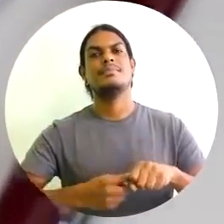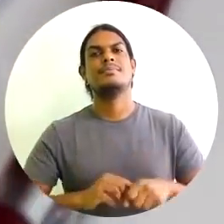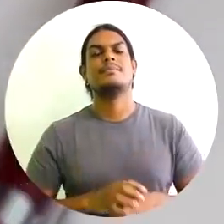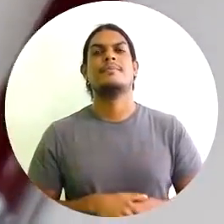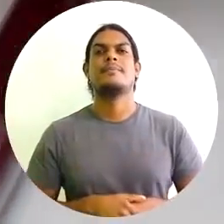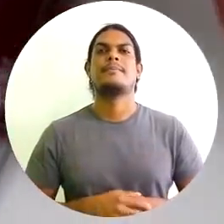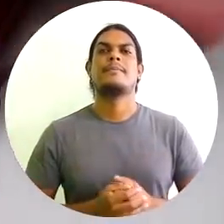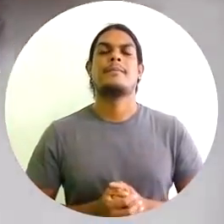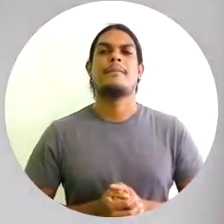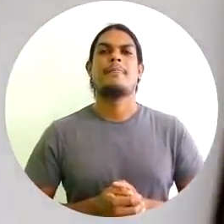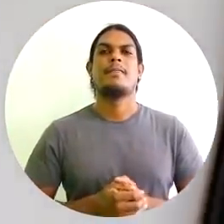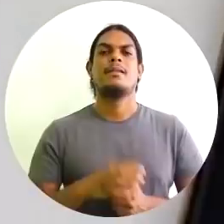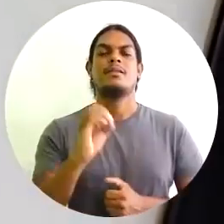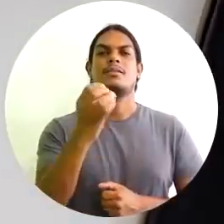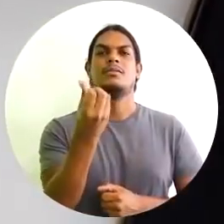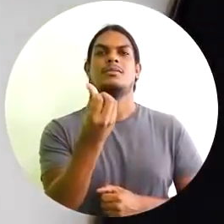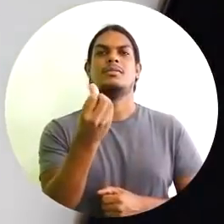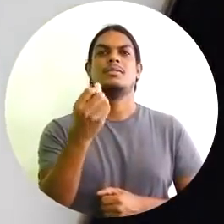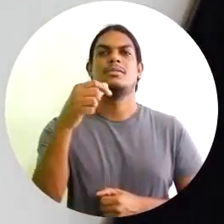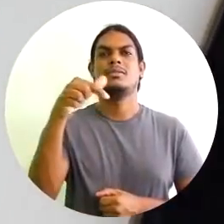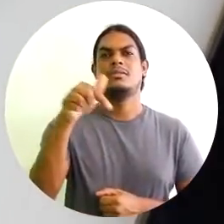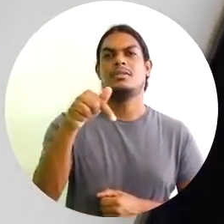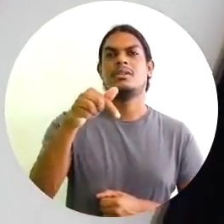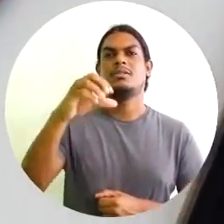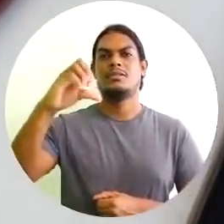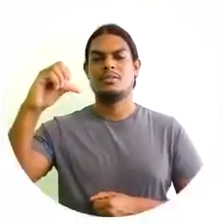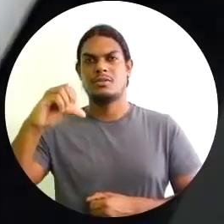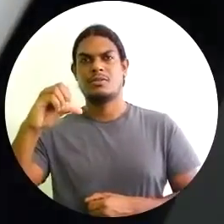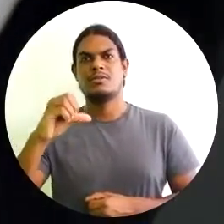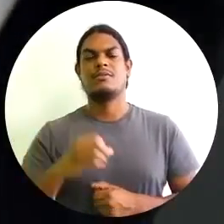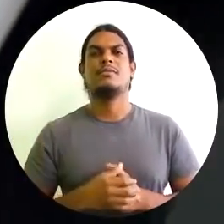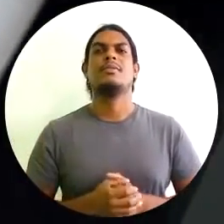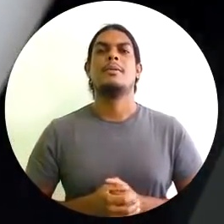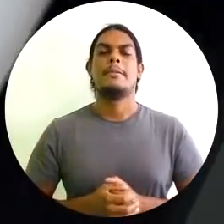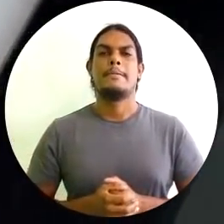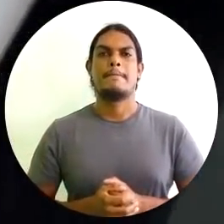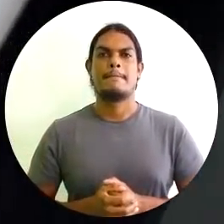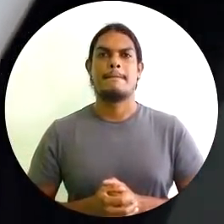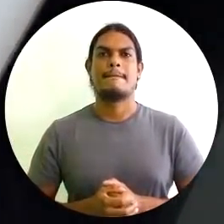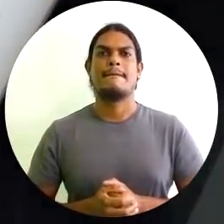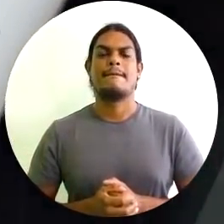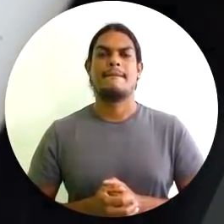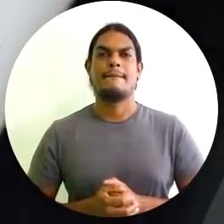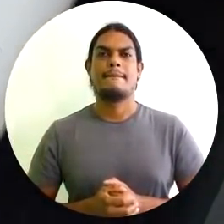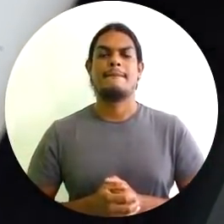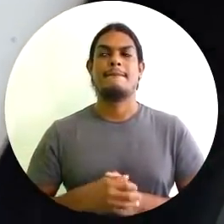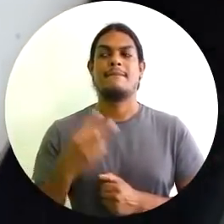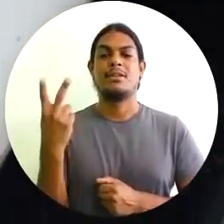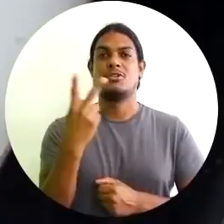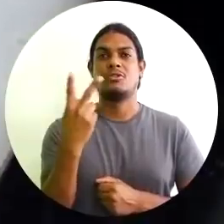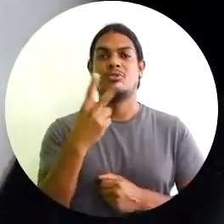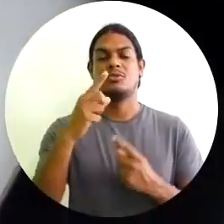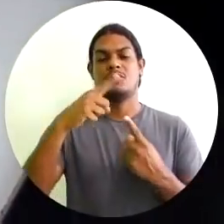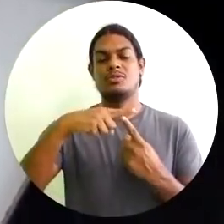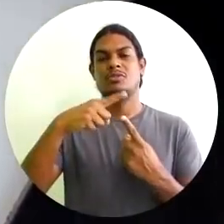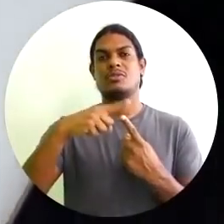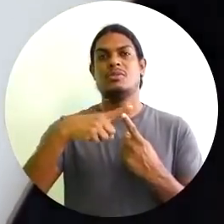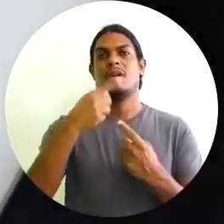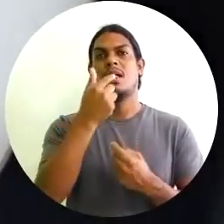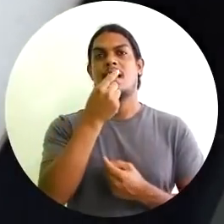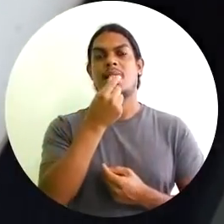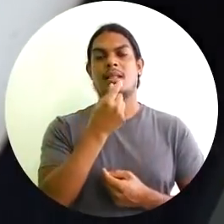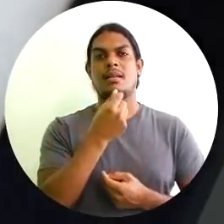07, 09. Cada uma específica para cada tipo de desenho. Aqui nós temos dois exemplos de lápis comum,